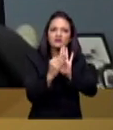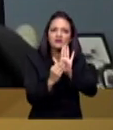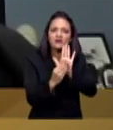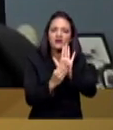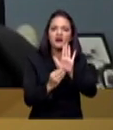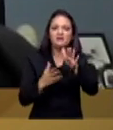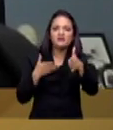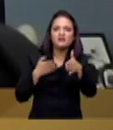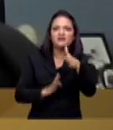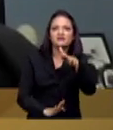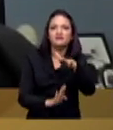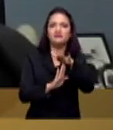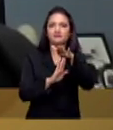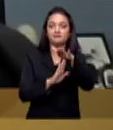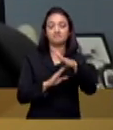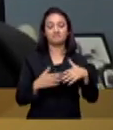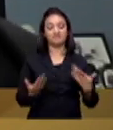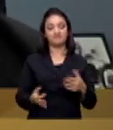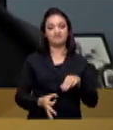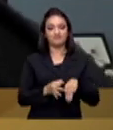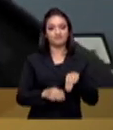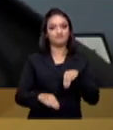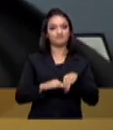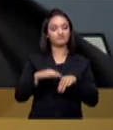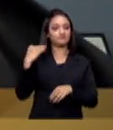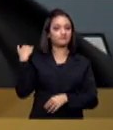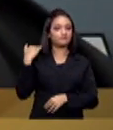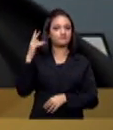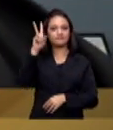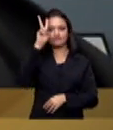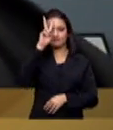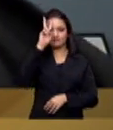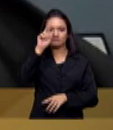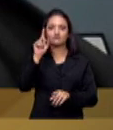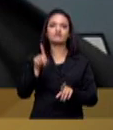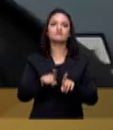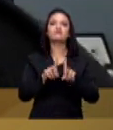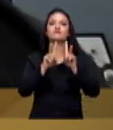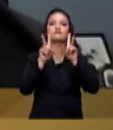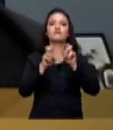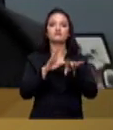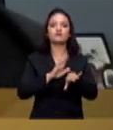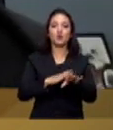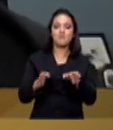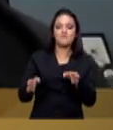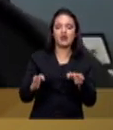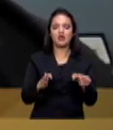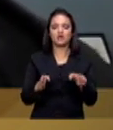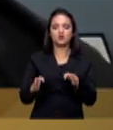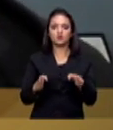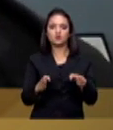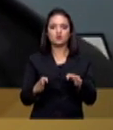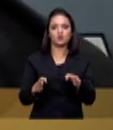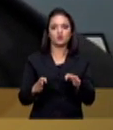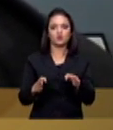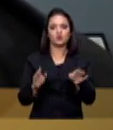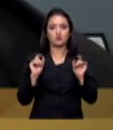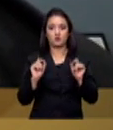Ministra Carmen, por último, lembrou a questão do prazo, né, que a despeito de